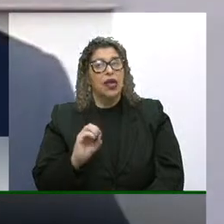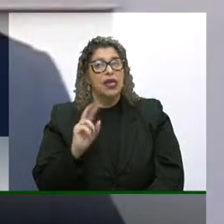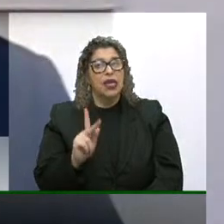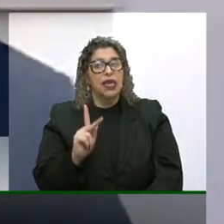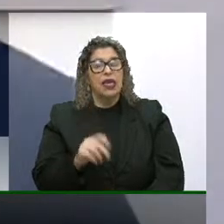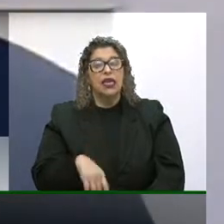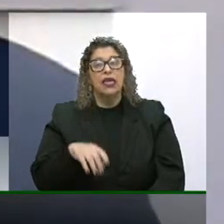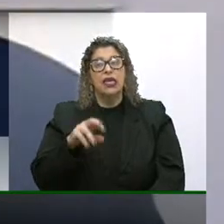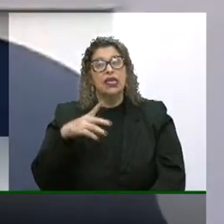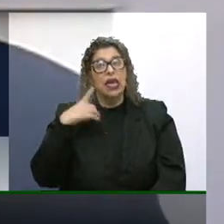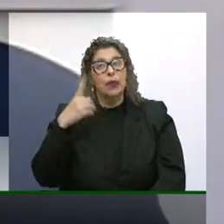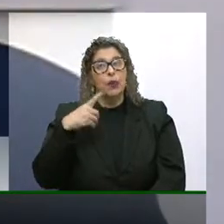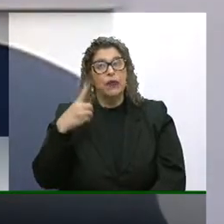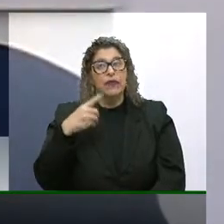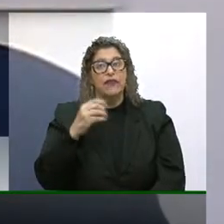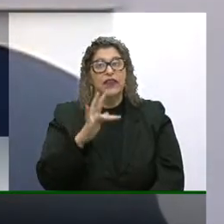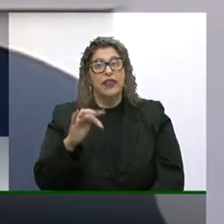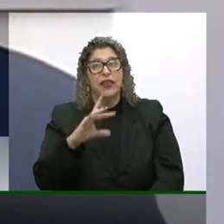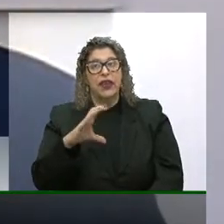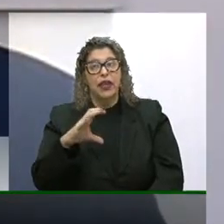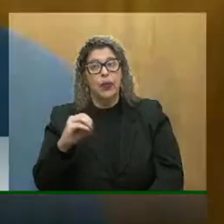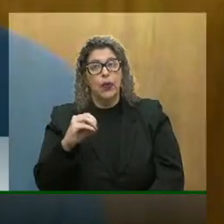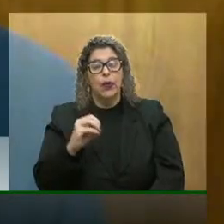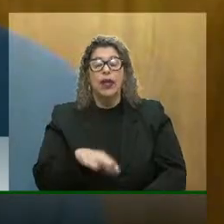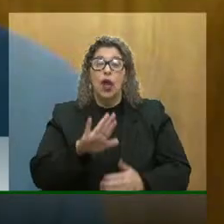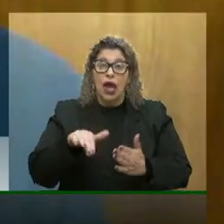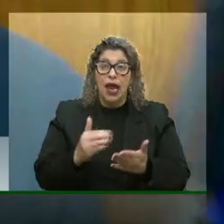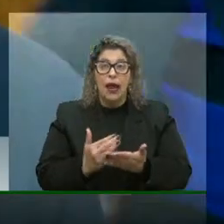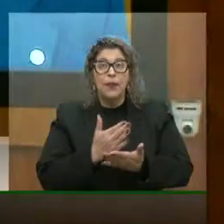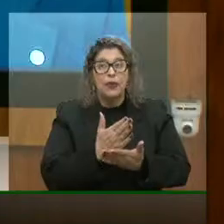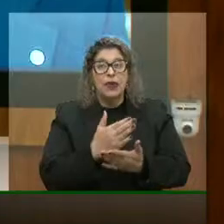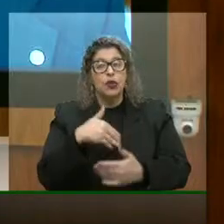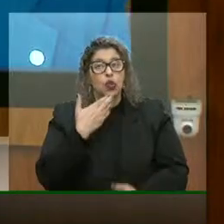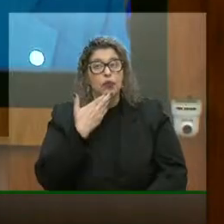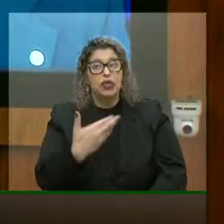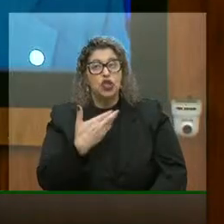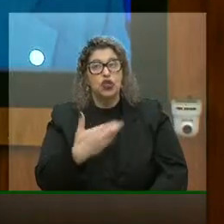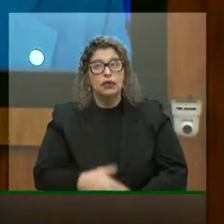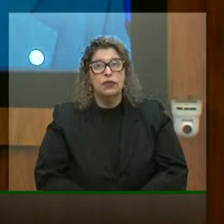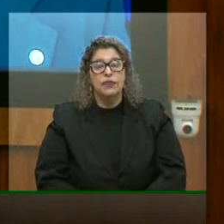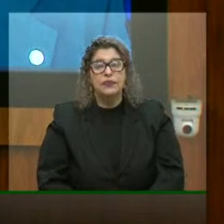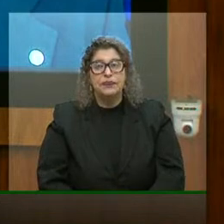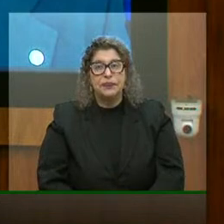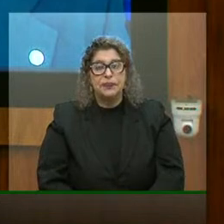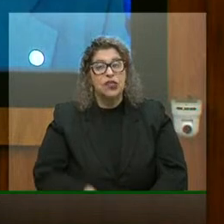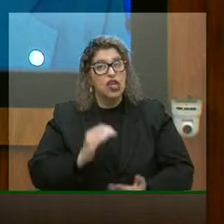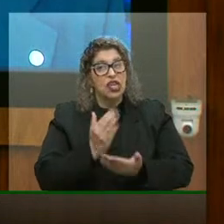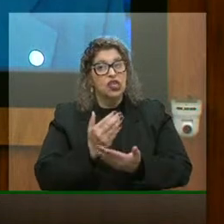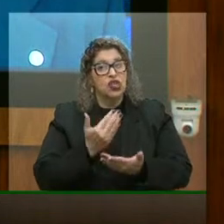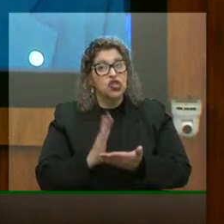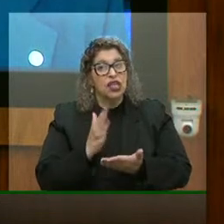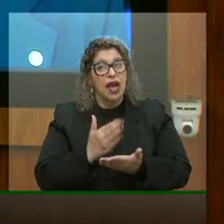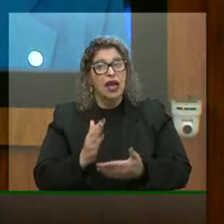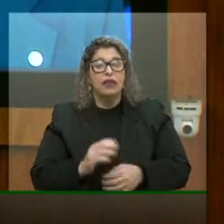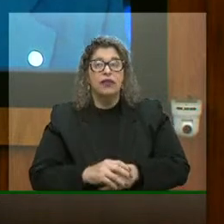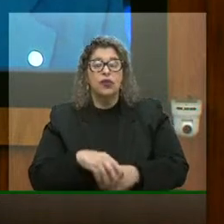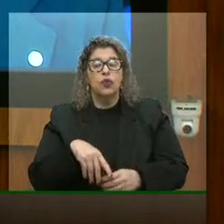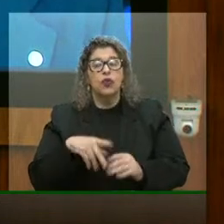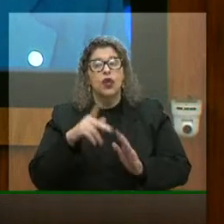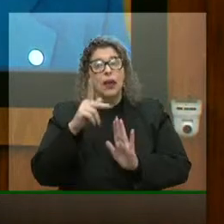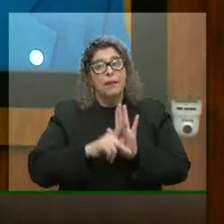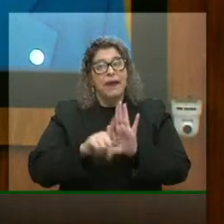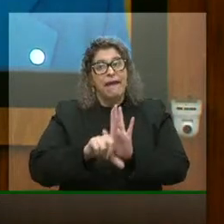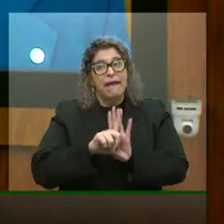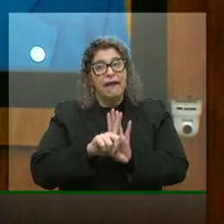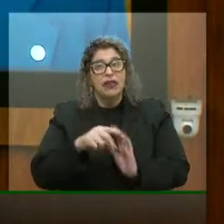Frederico Antunes, nós vamos proceder agora, vamos passar ao encaminhamento do requerimento de retirada do PL